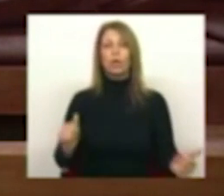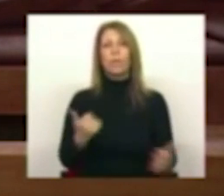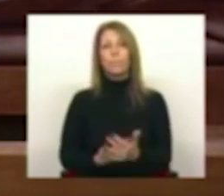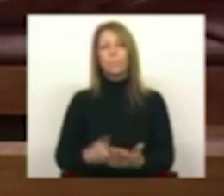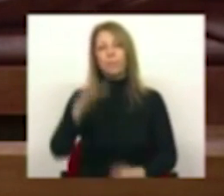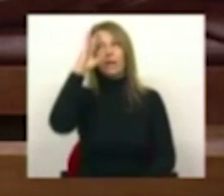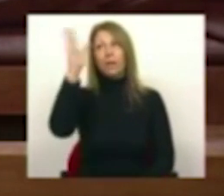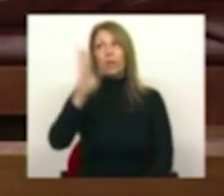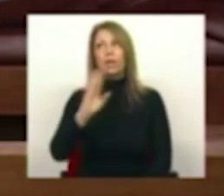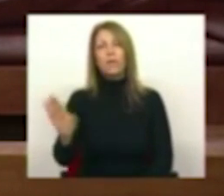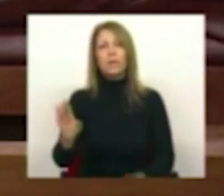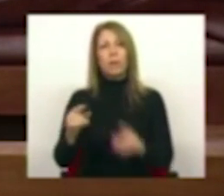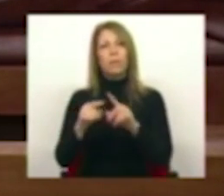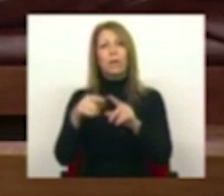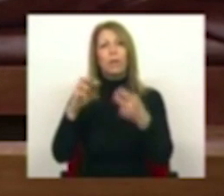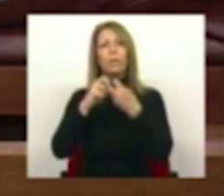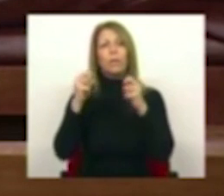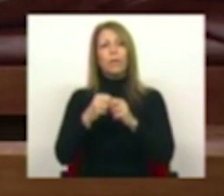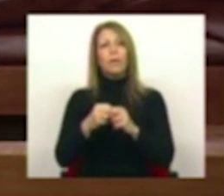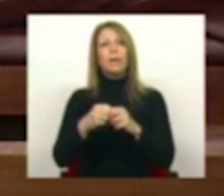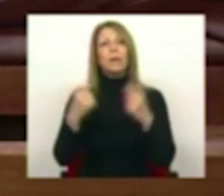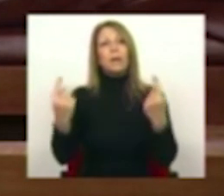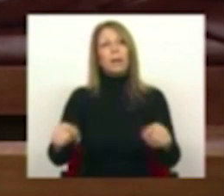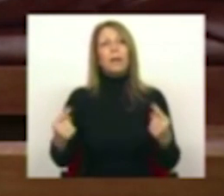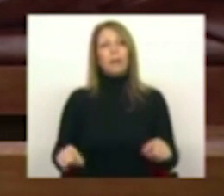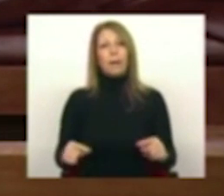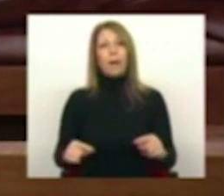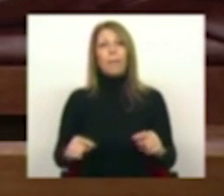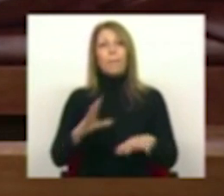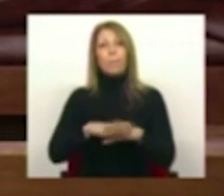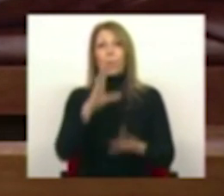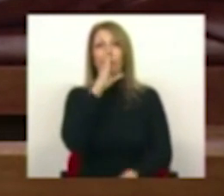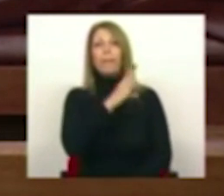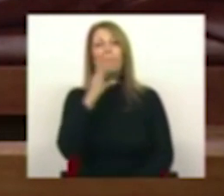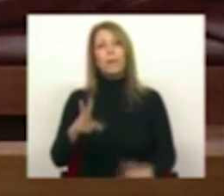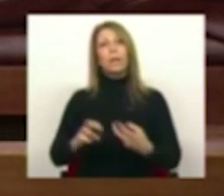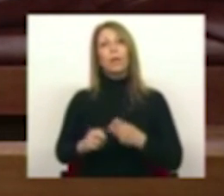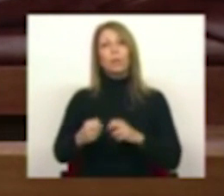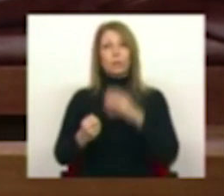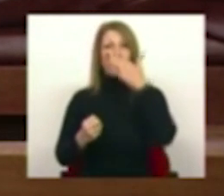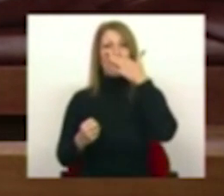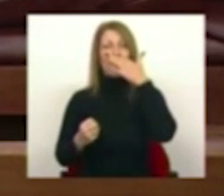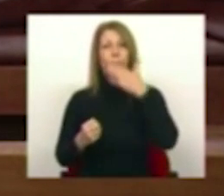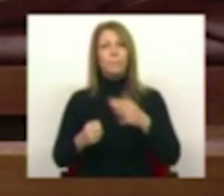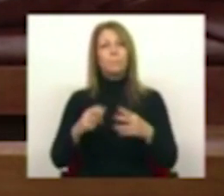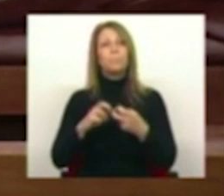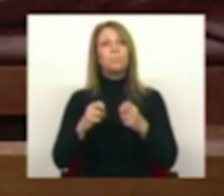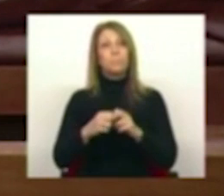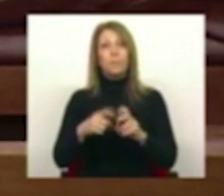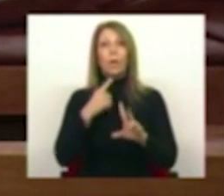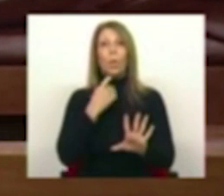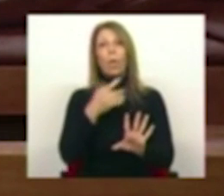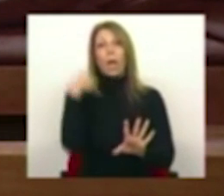Sabemos que existem problemas, mas não fazemos uma generalização desses problemas para desacreditar o Serviço Nacional de